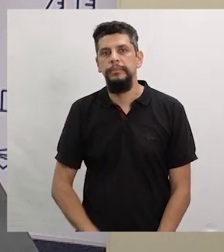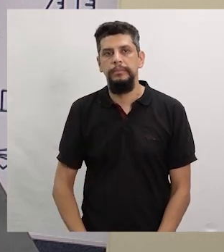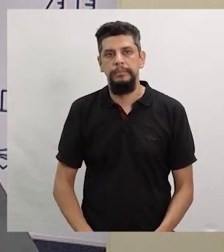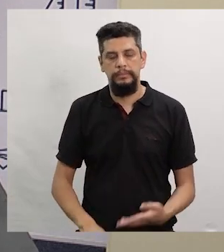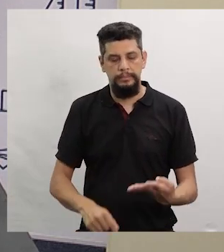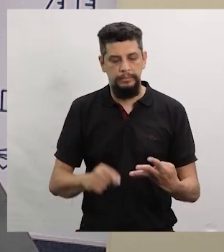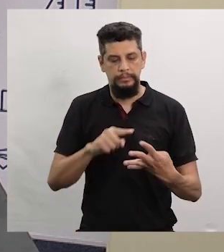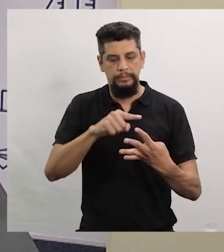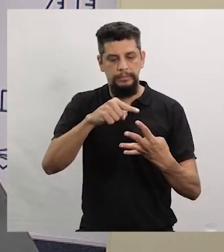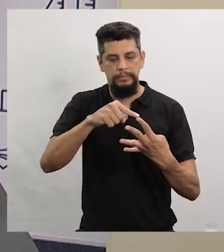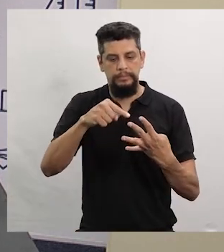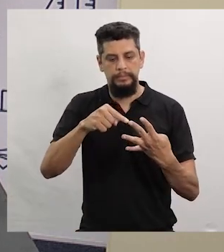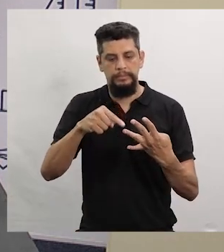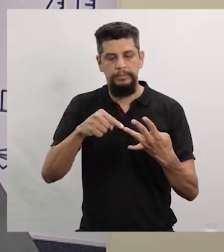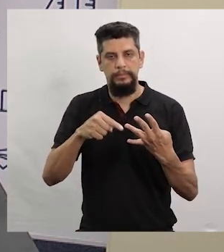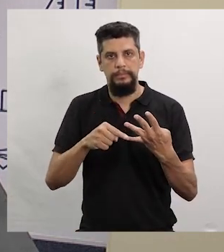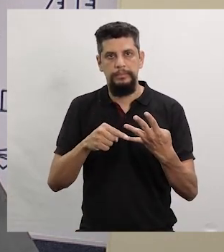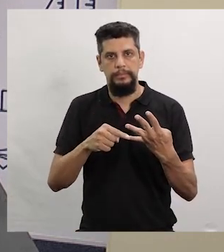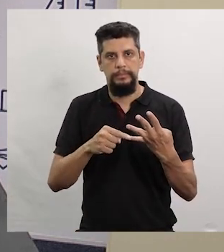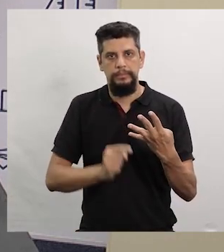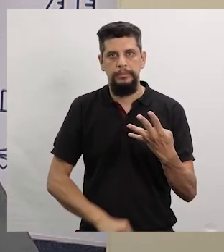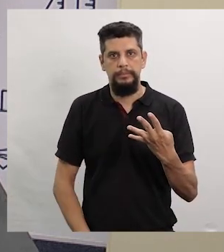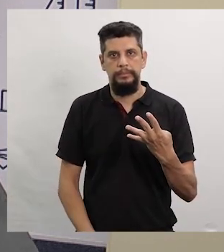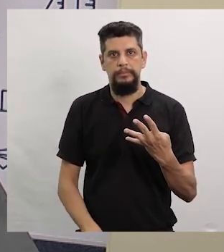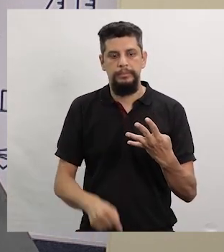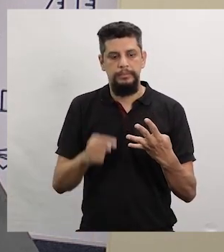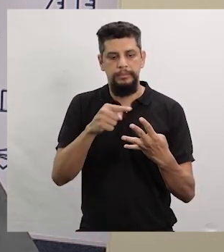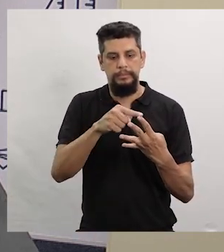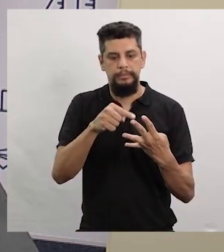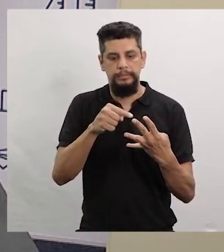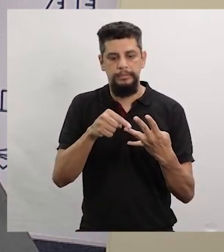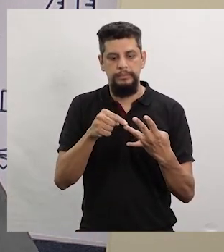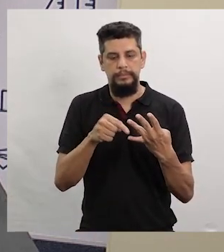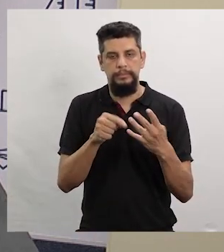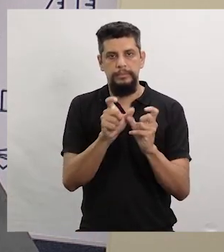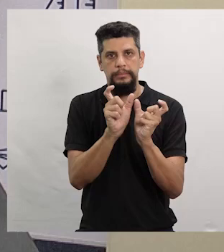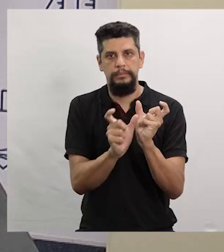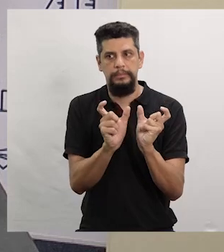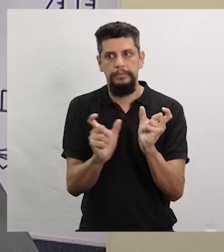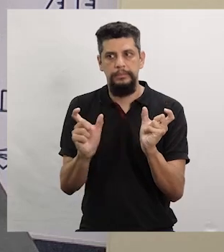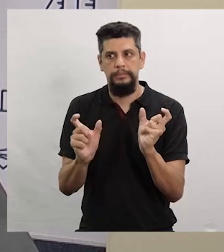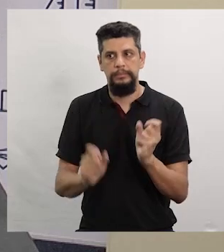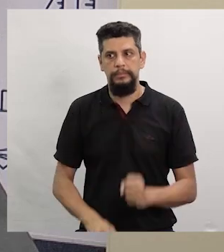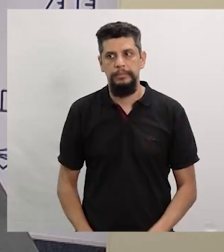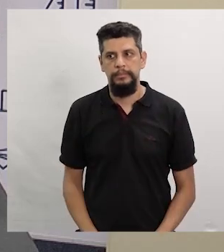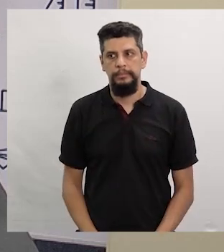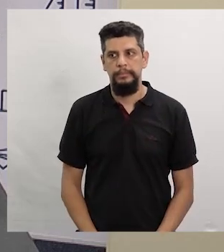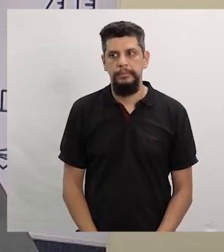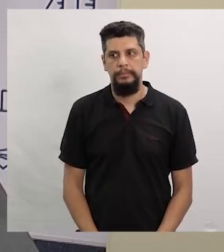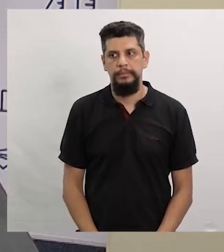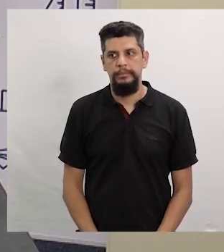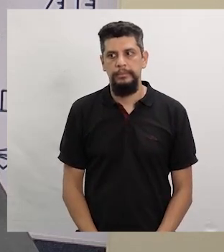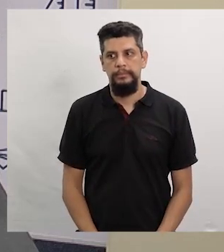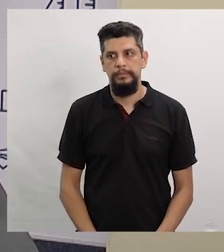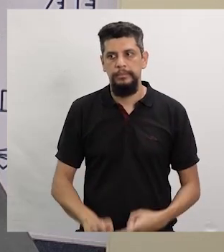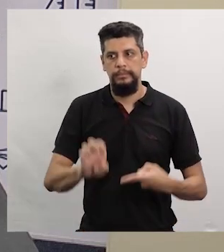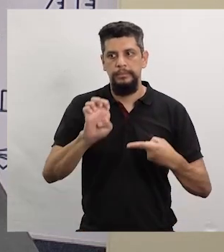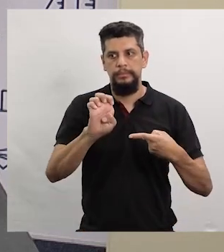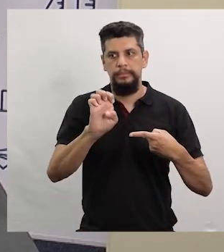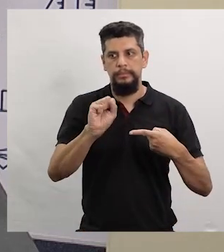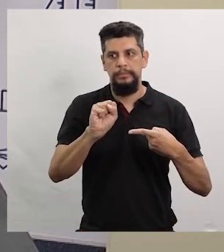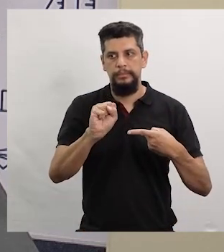estudante quatro vezes Então significa que nós temos quatro sílabas né então 1